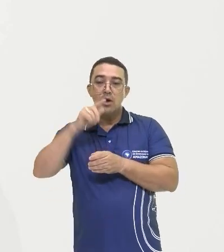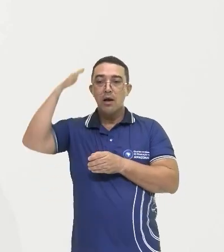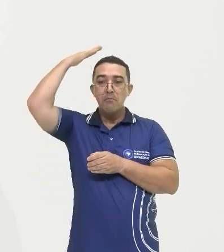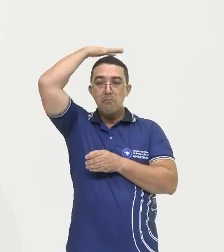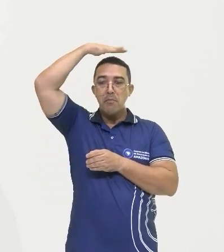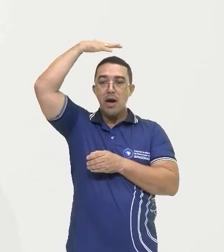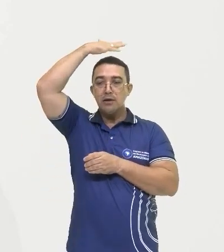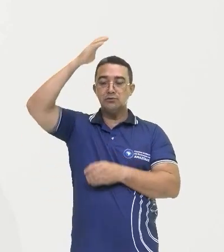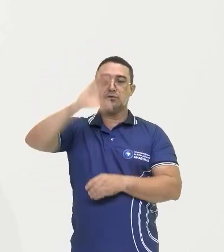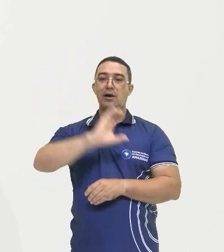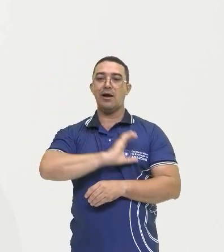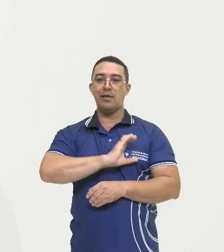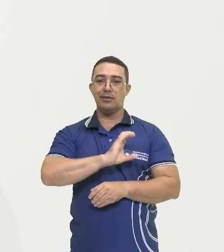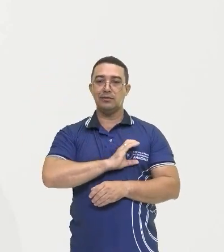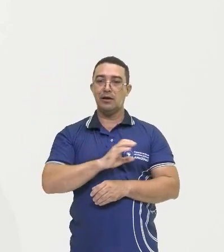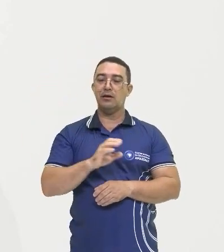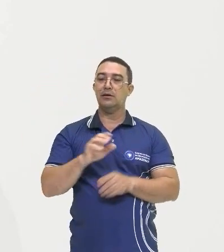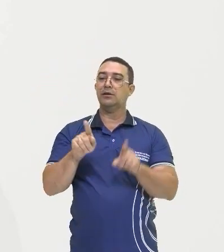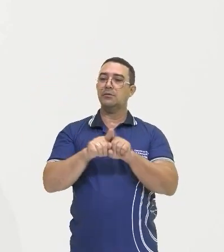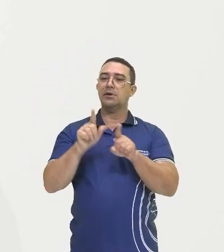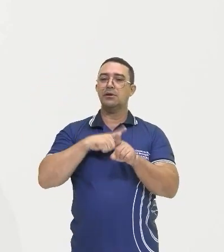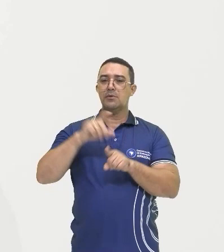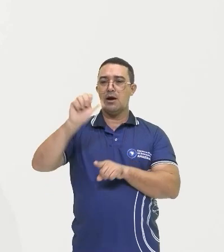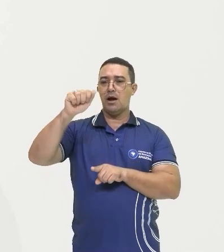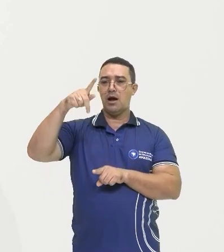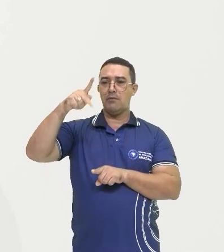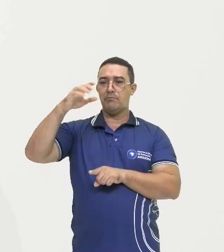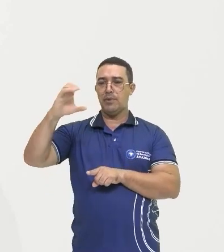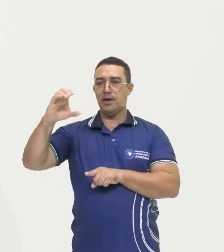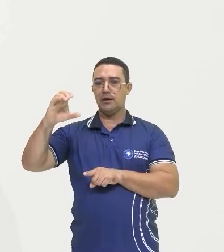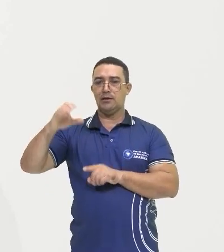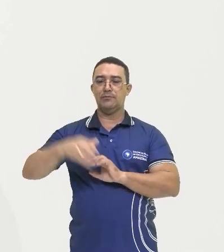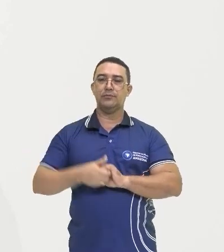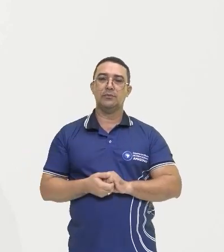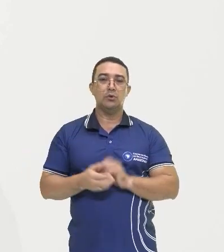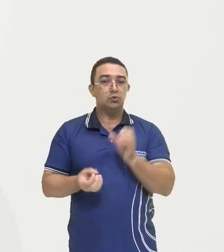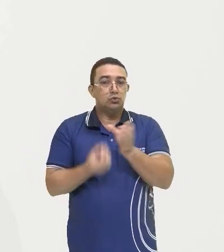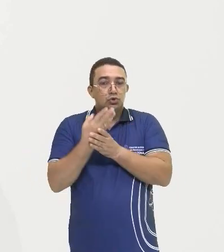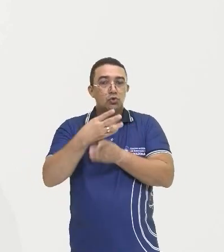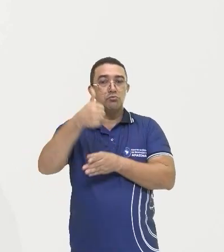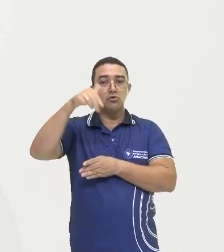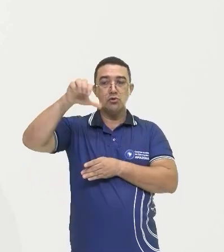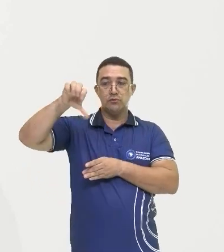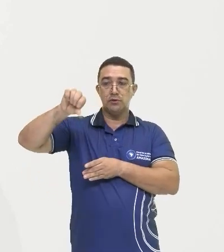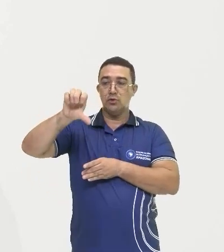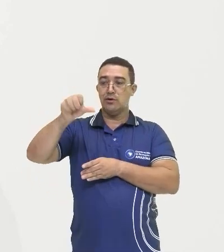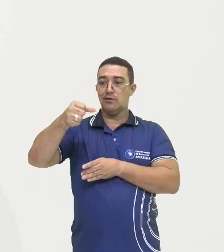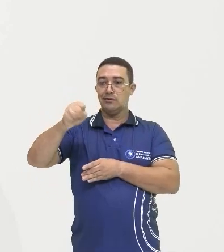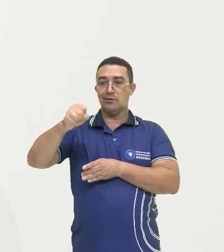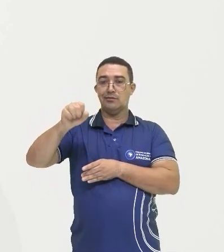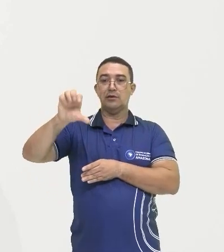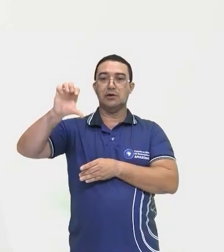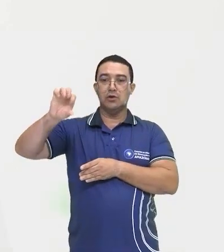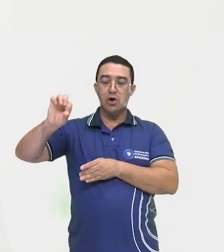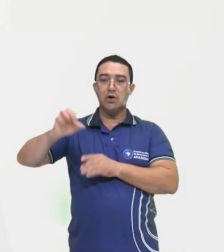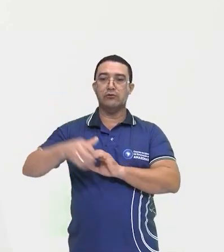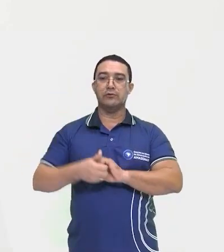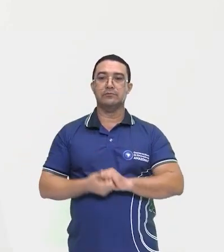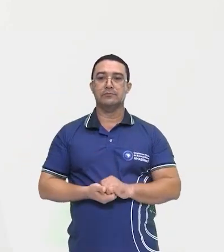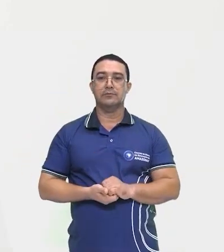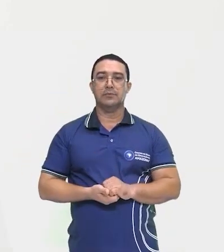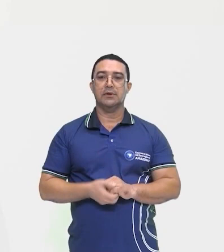e Canadá. Temos a APEC também, tá certo? Criada em 1989. Temos a Comunidade